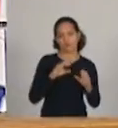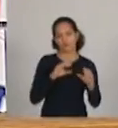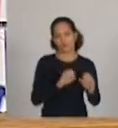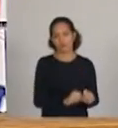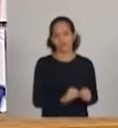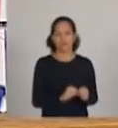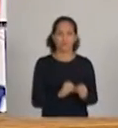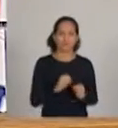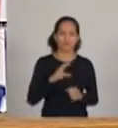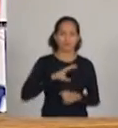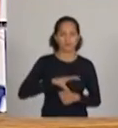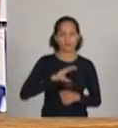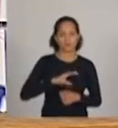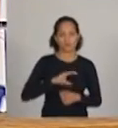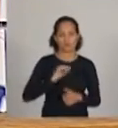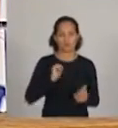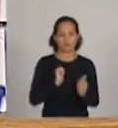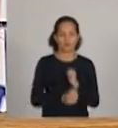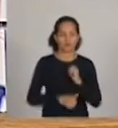Vencedor.